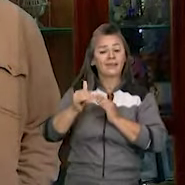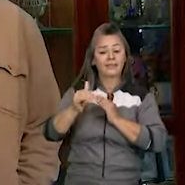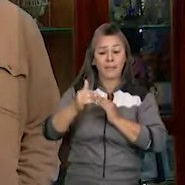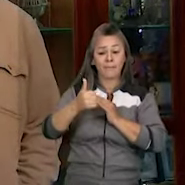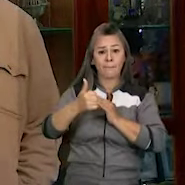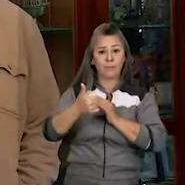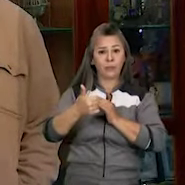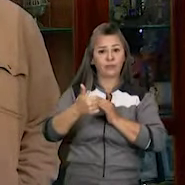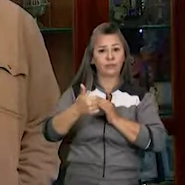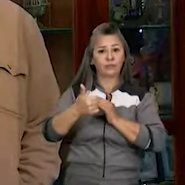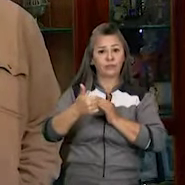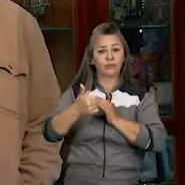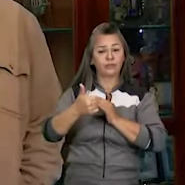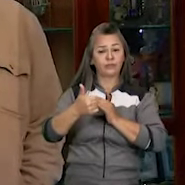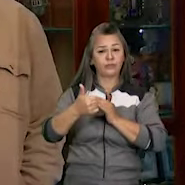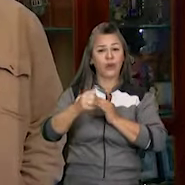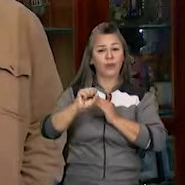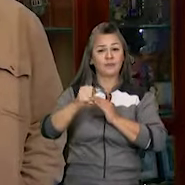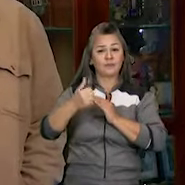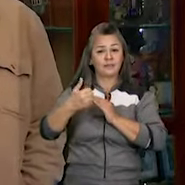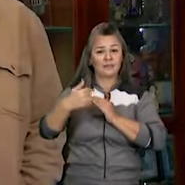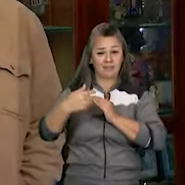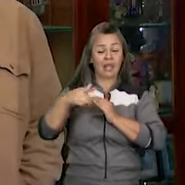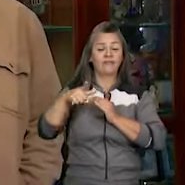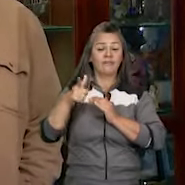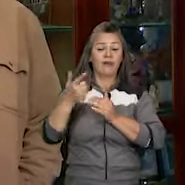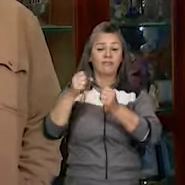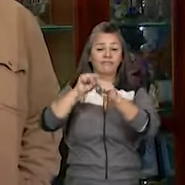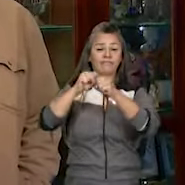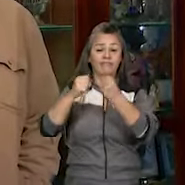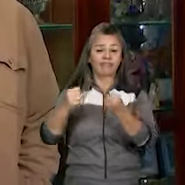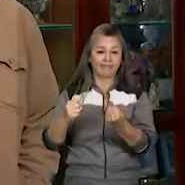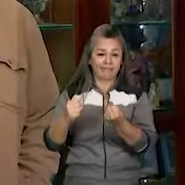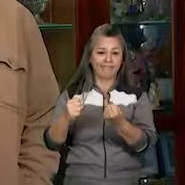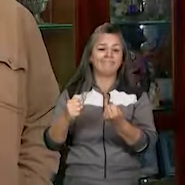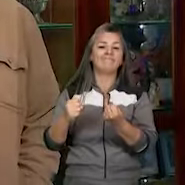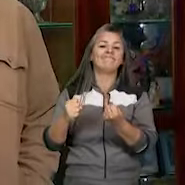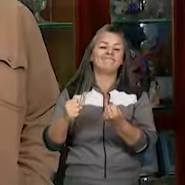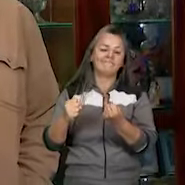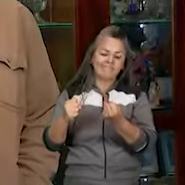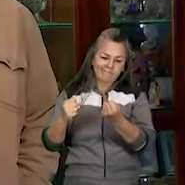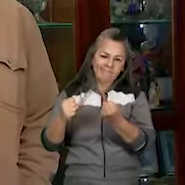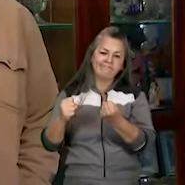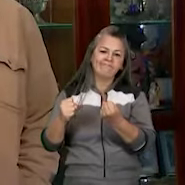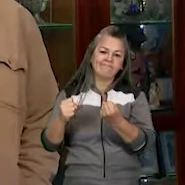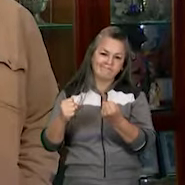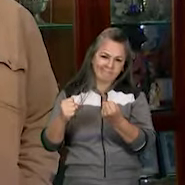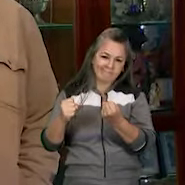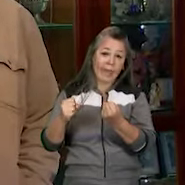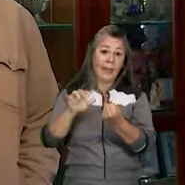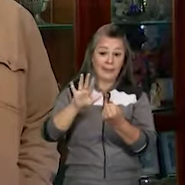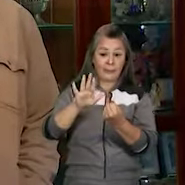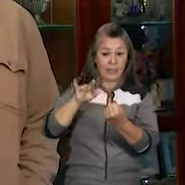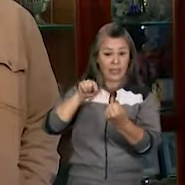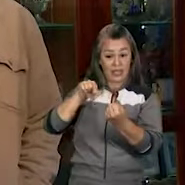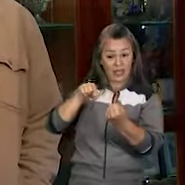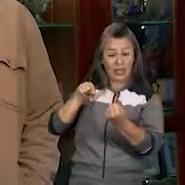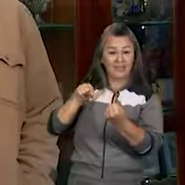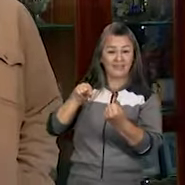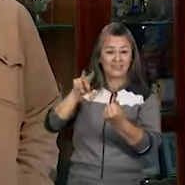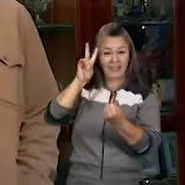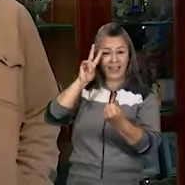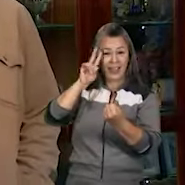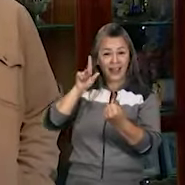1897, por determinação da Comissão Construtora da nova capital. Com a demolição dessa capela, dedicada a Nossa Senhora do Rosário,